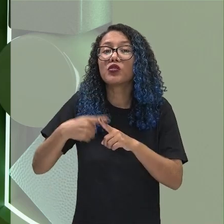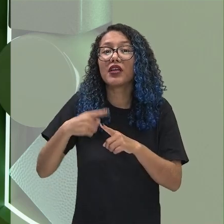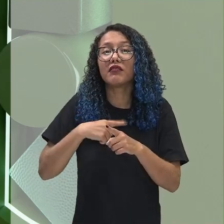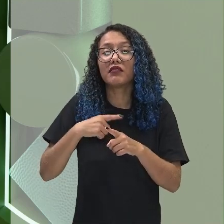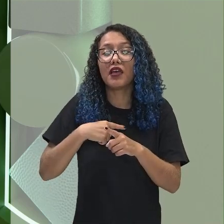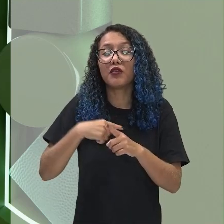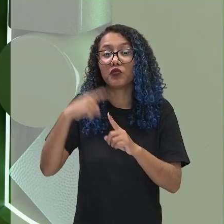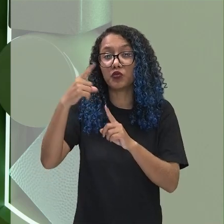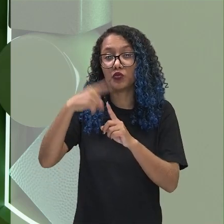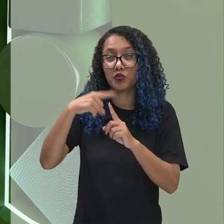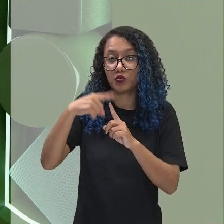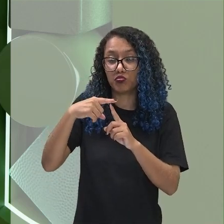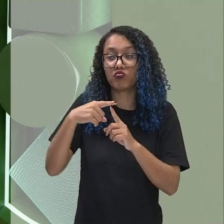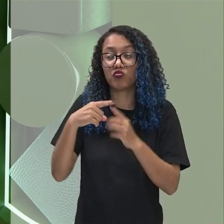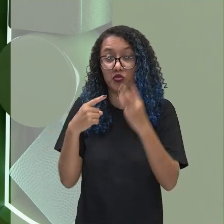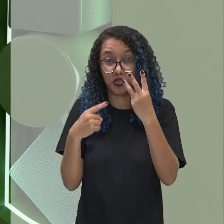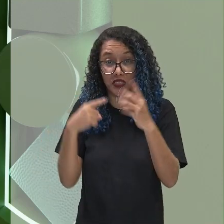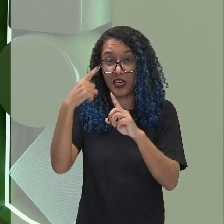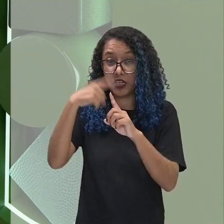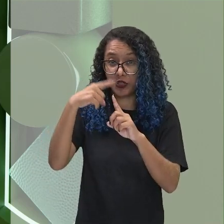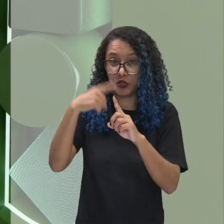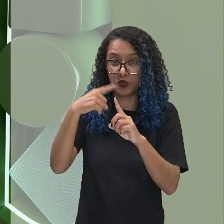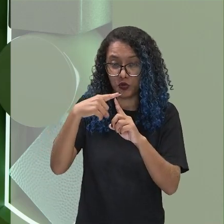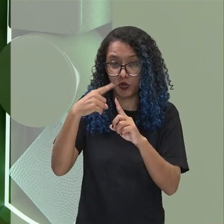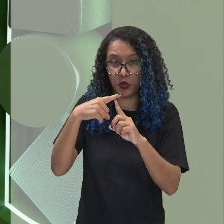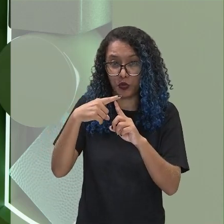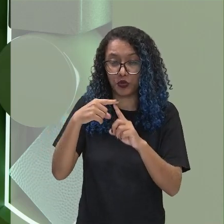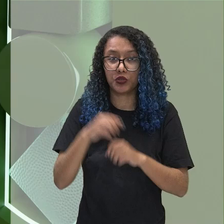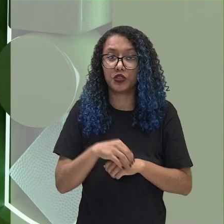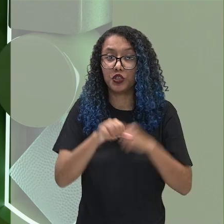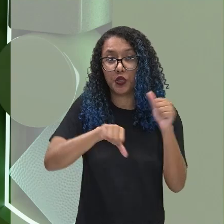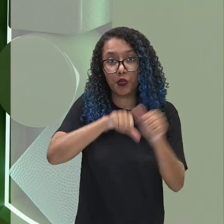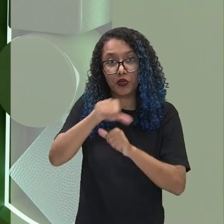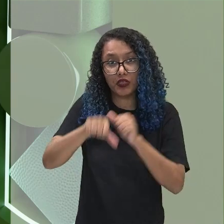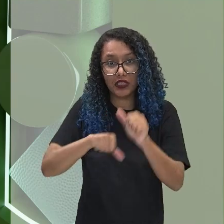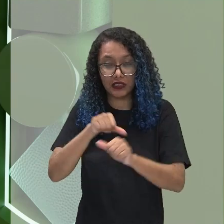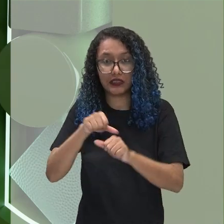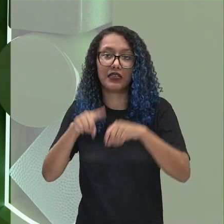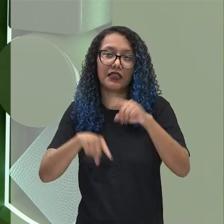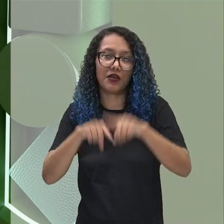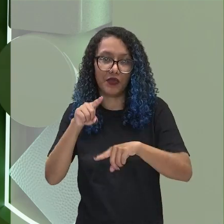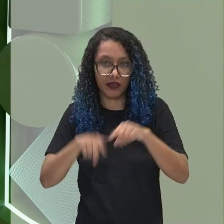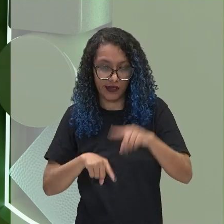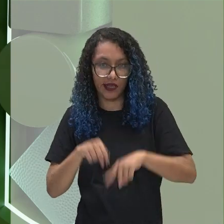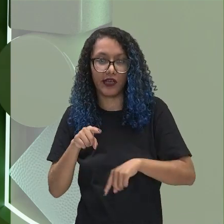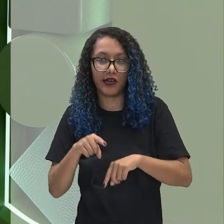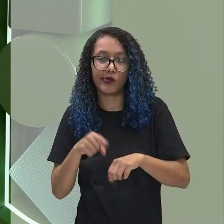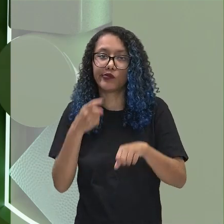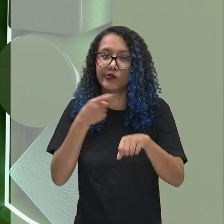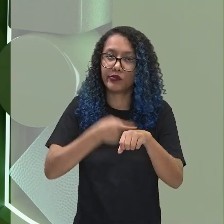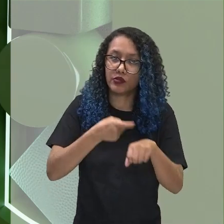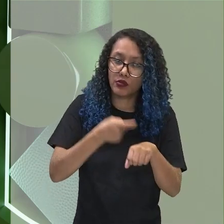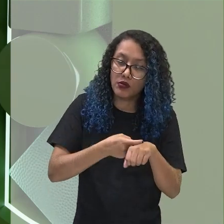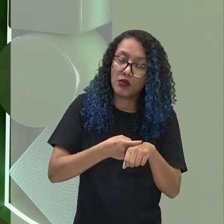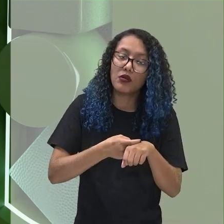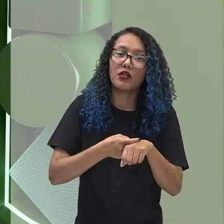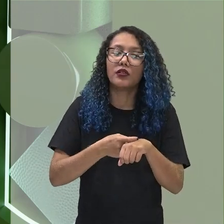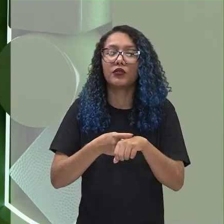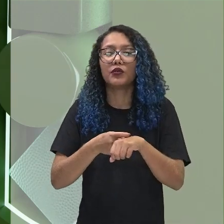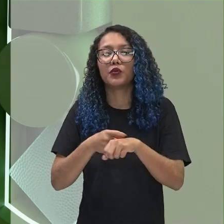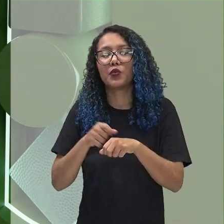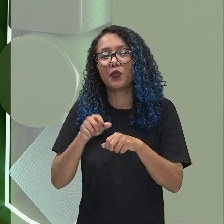um elemento da natureza e apresenta o quê? A mudança dos estados físicos, sólido, líquido e gasoso